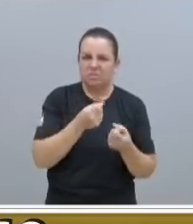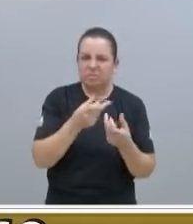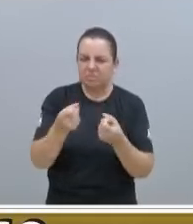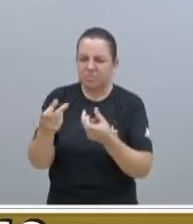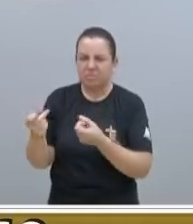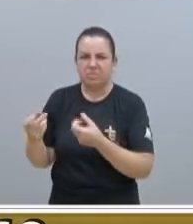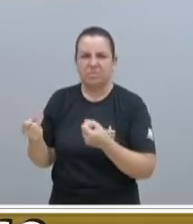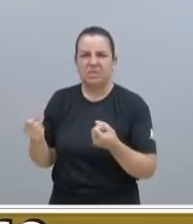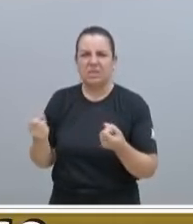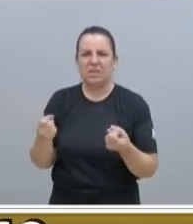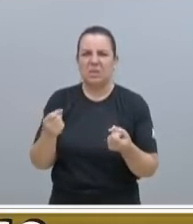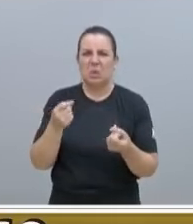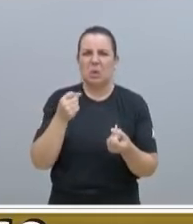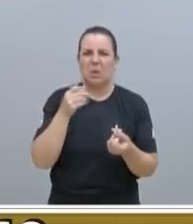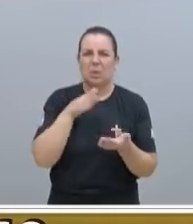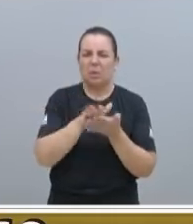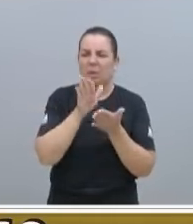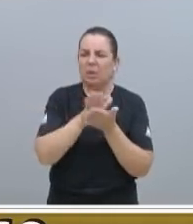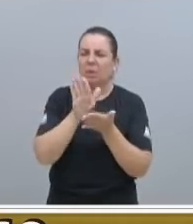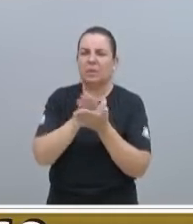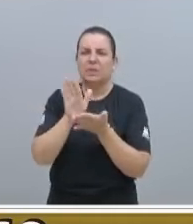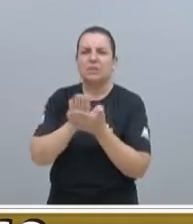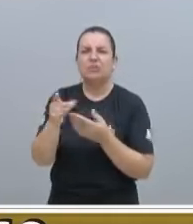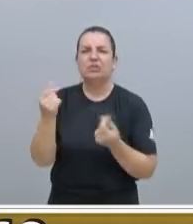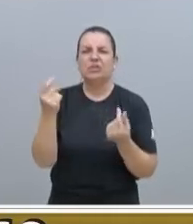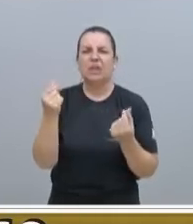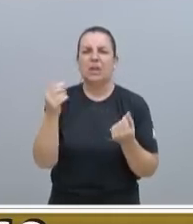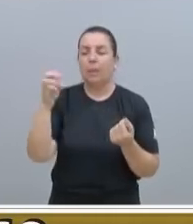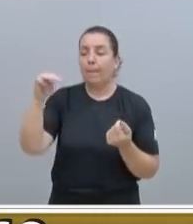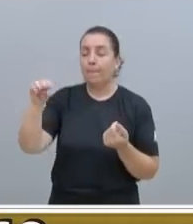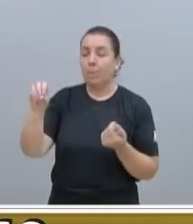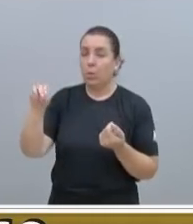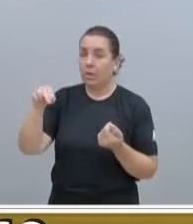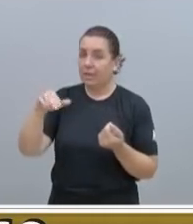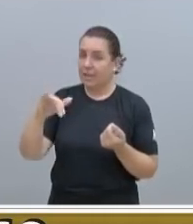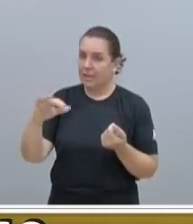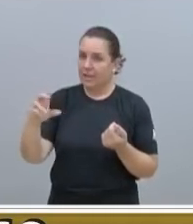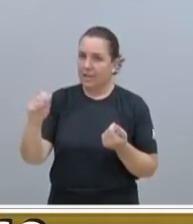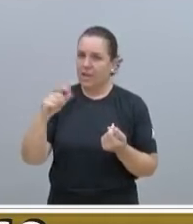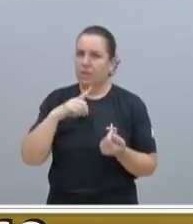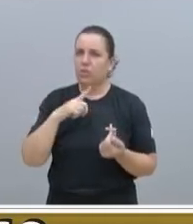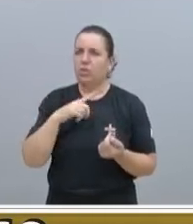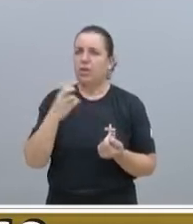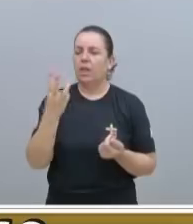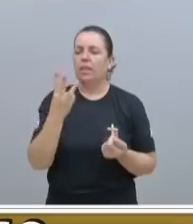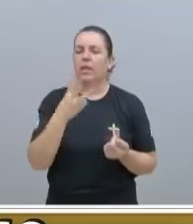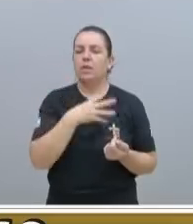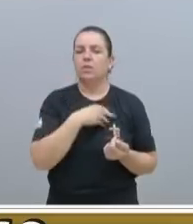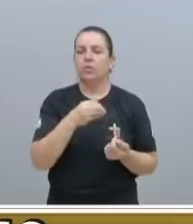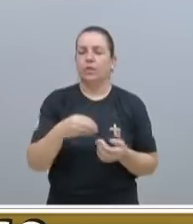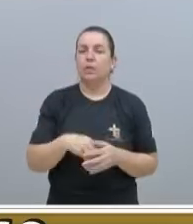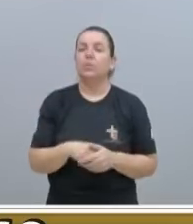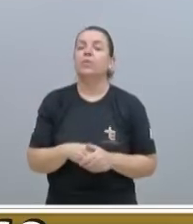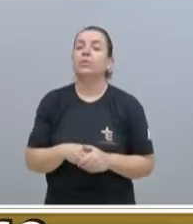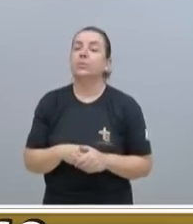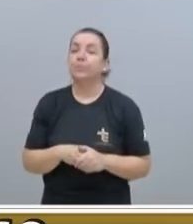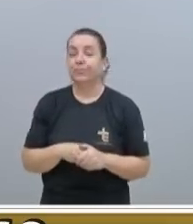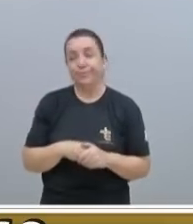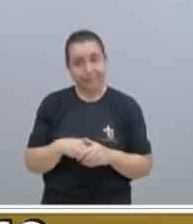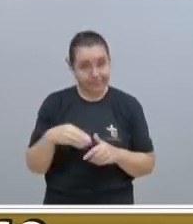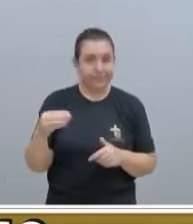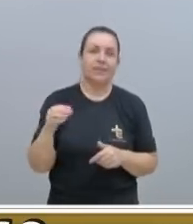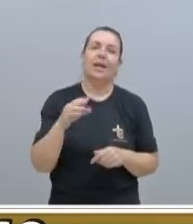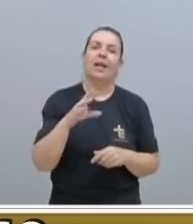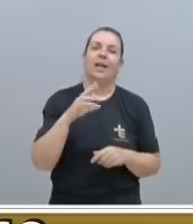espatifado dinheiro nos jogos mônica tinha três filhos o mais velho agostinho que dava mais dor de cabeça para o